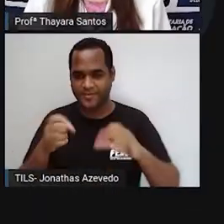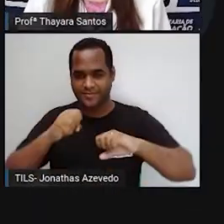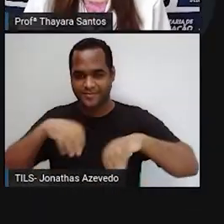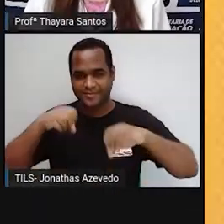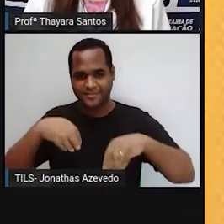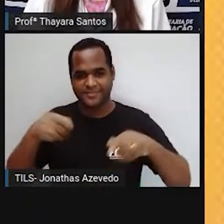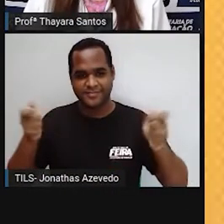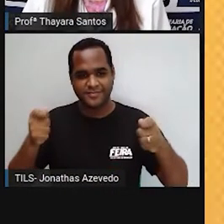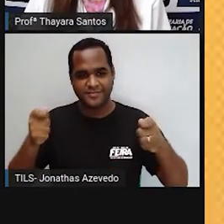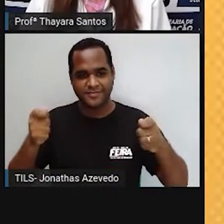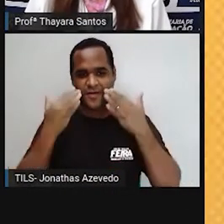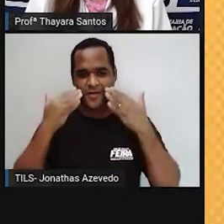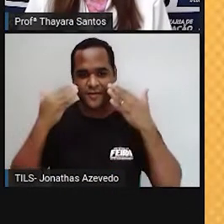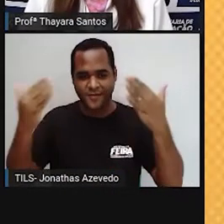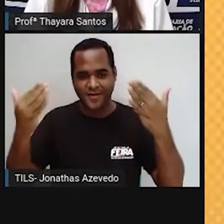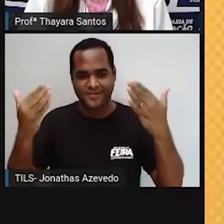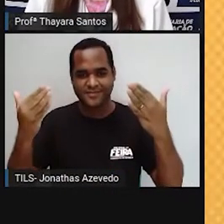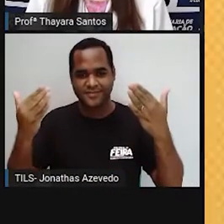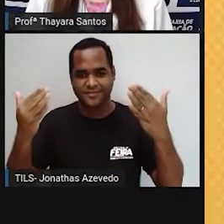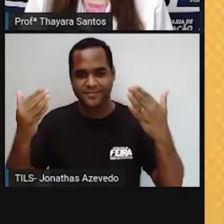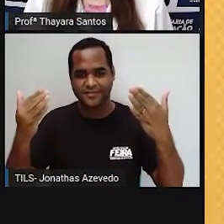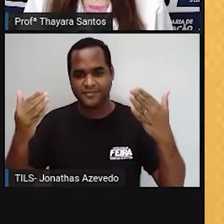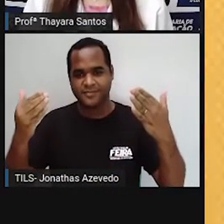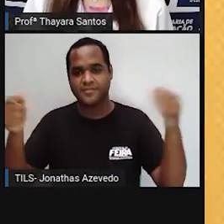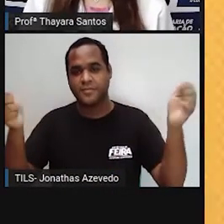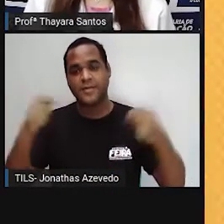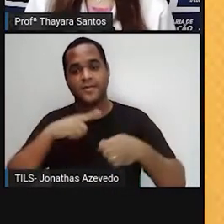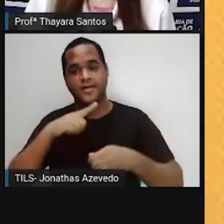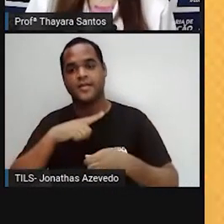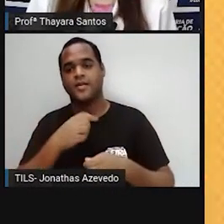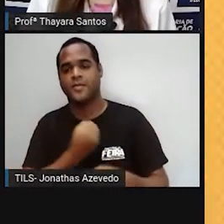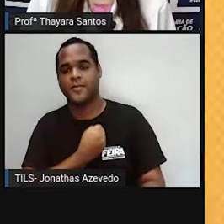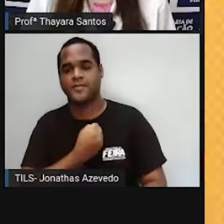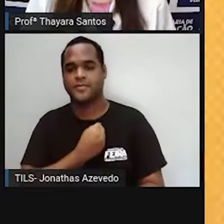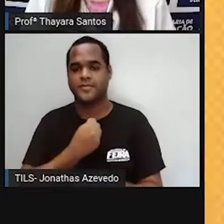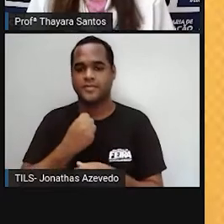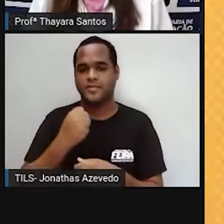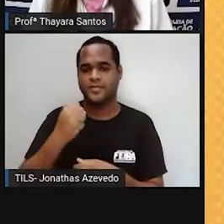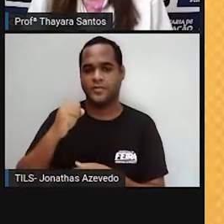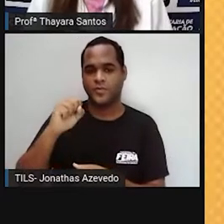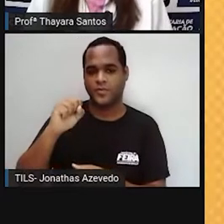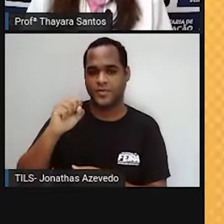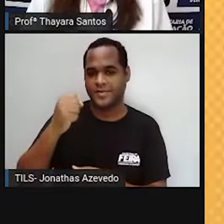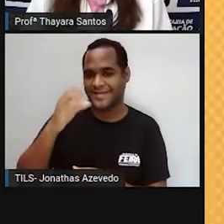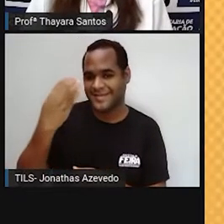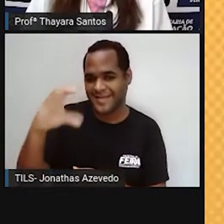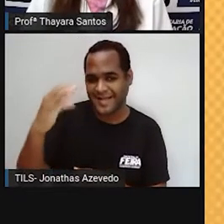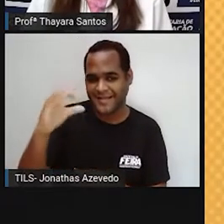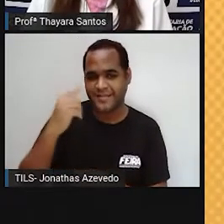minha apresentação aqui para vocês. E vamos lá para a nossa aula de Ciências do oitavo ano.